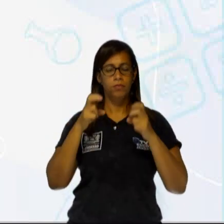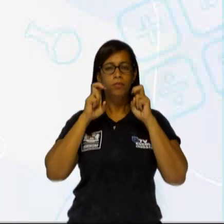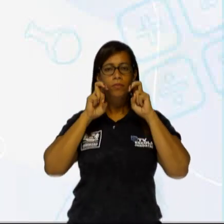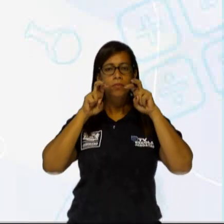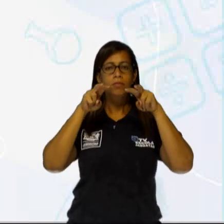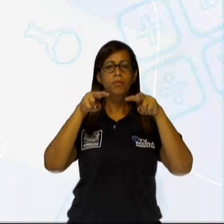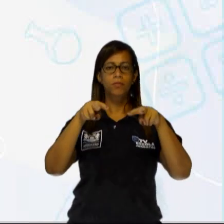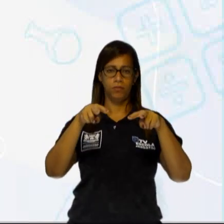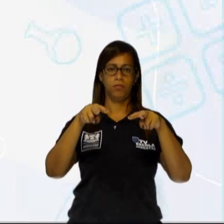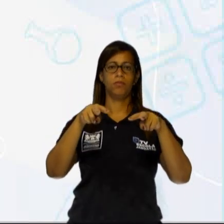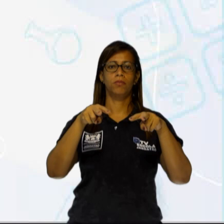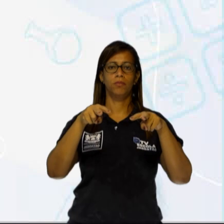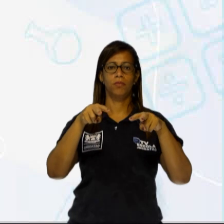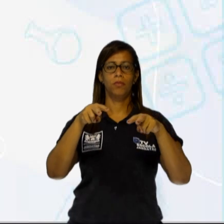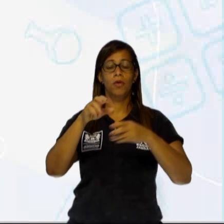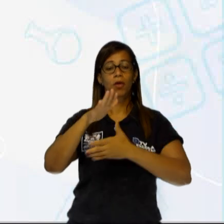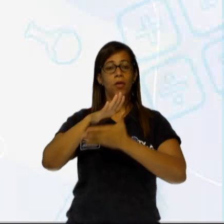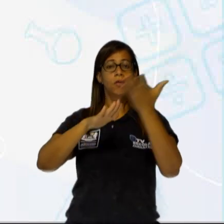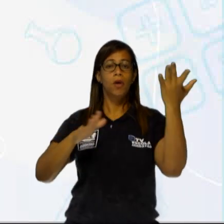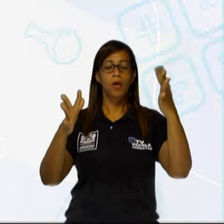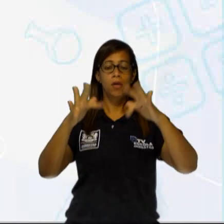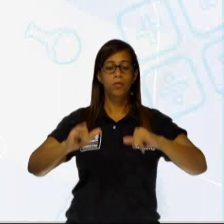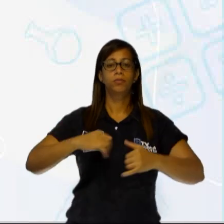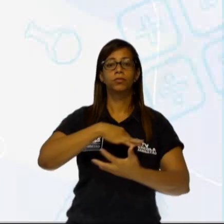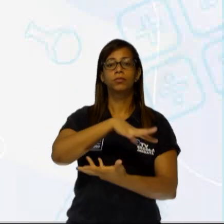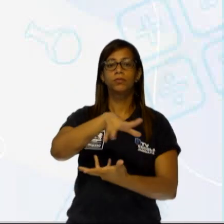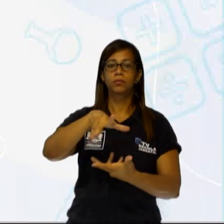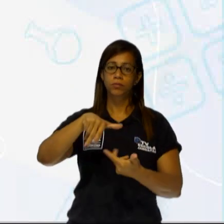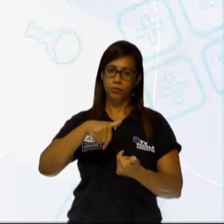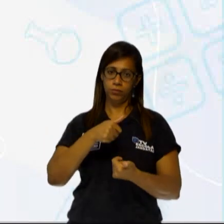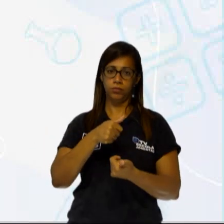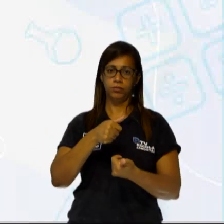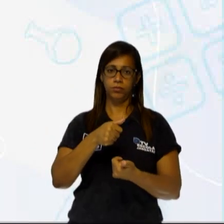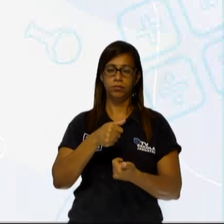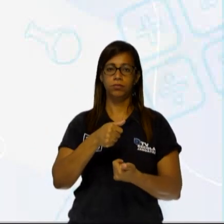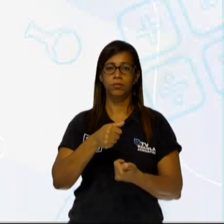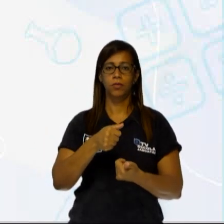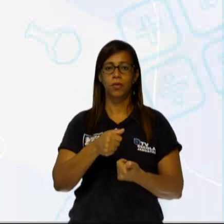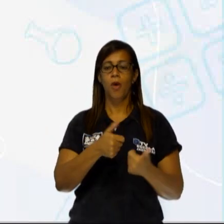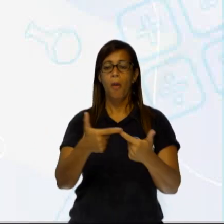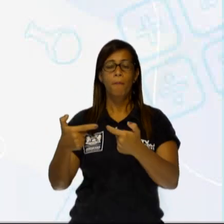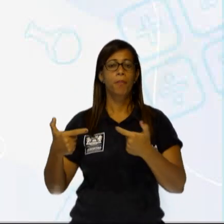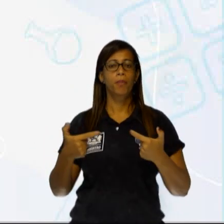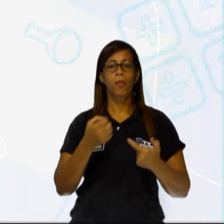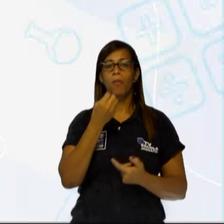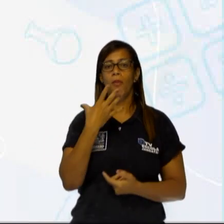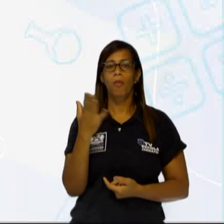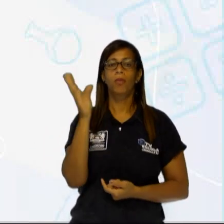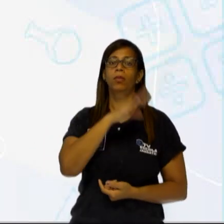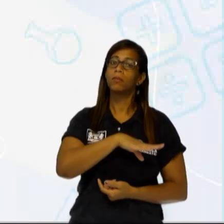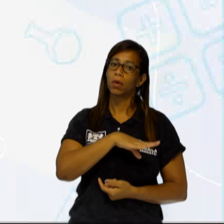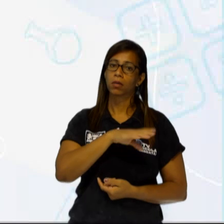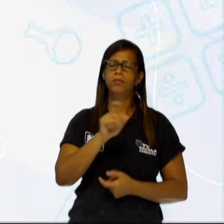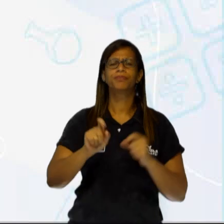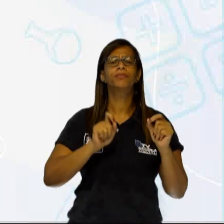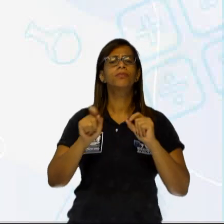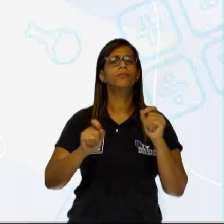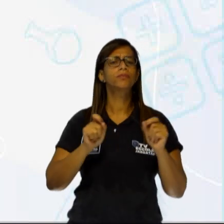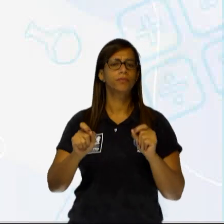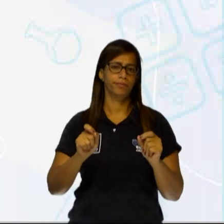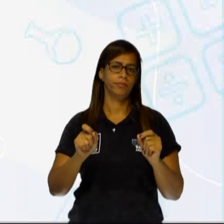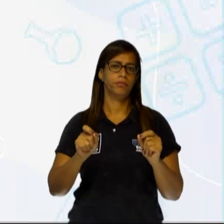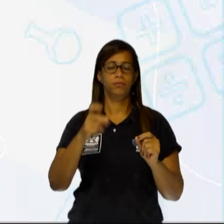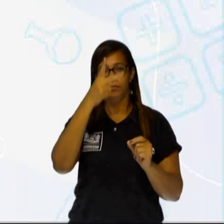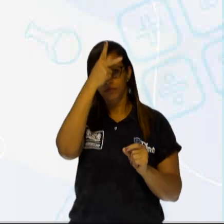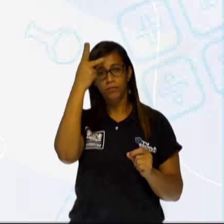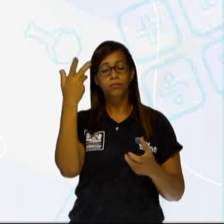Nárnia, né? Viagens ao fim do mundo, criaturas fantásticas e batalhas épicas entre o bem e o mal. O que mais um leitor poderia querer de um livro? Veja que ele está usando o livro